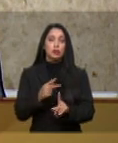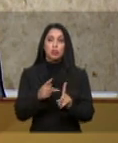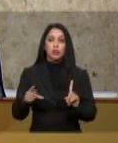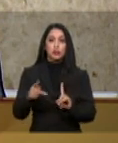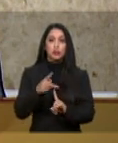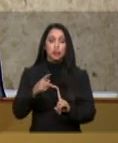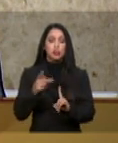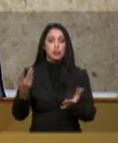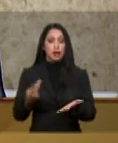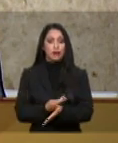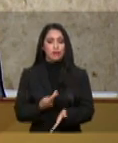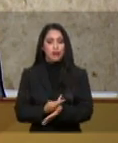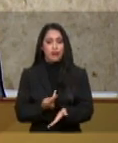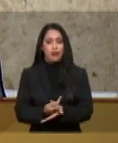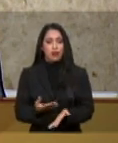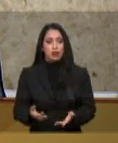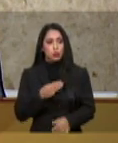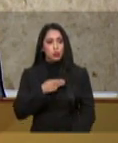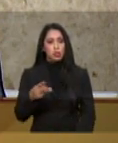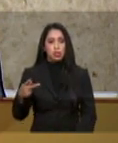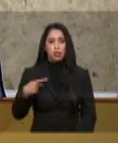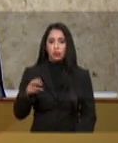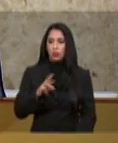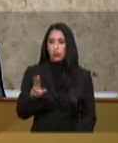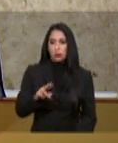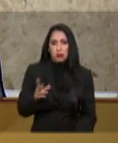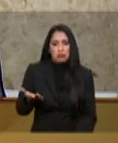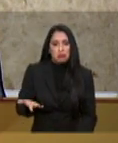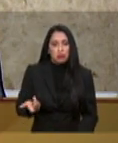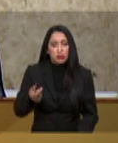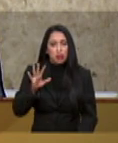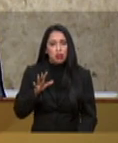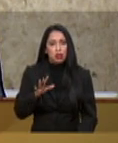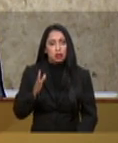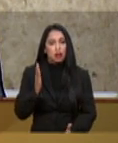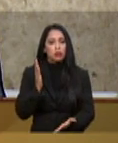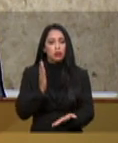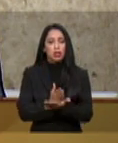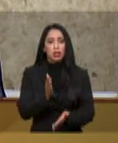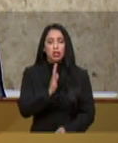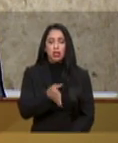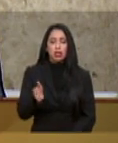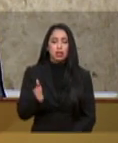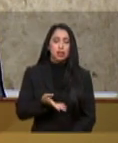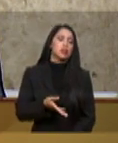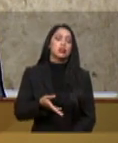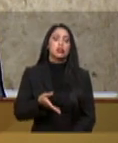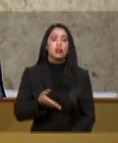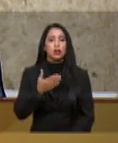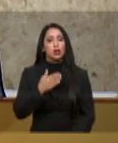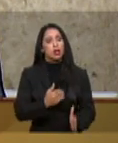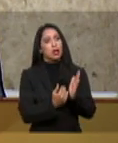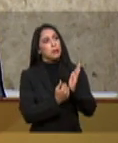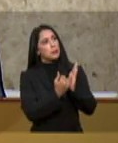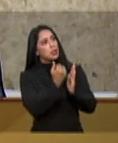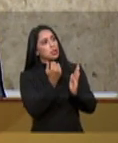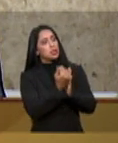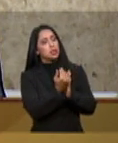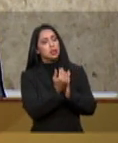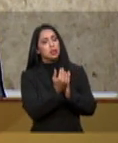previdenciária. E o Ministério Público não impugnou essa disposição normativa na petição inicial da presente